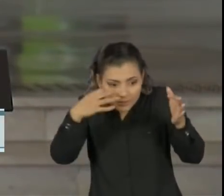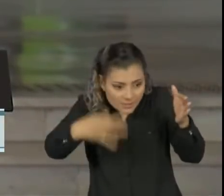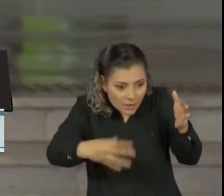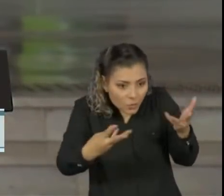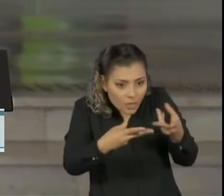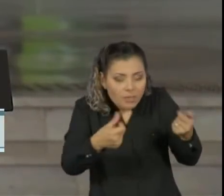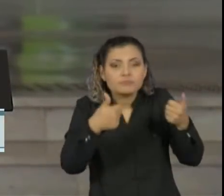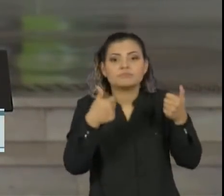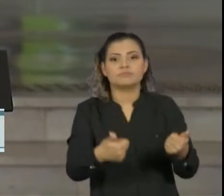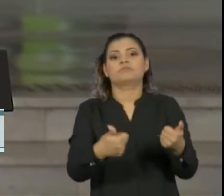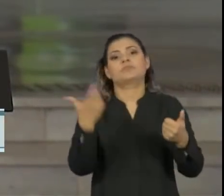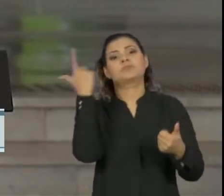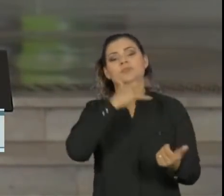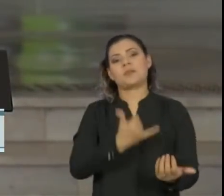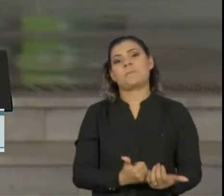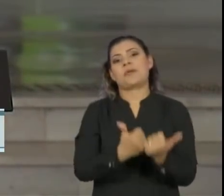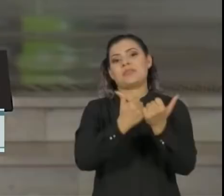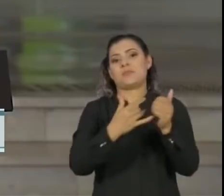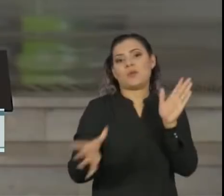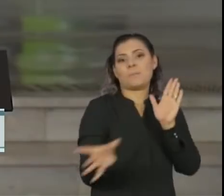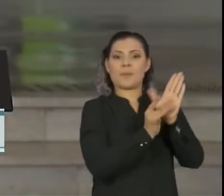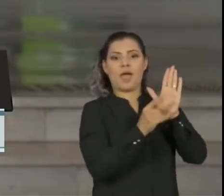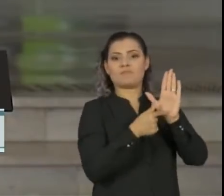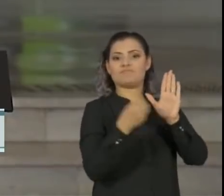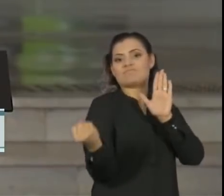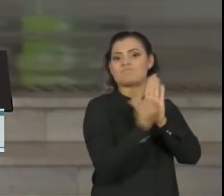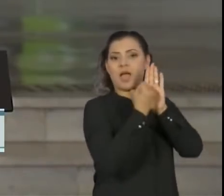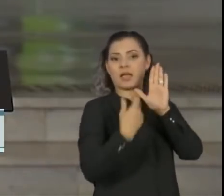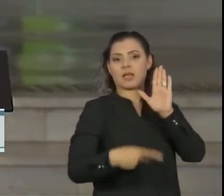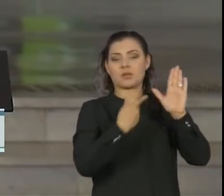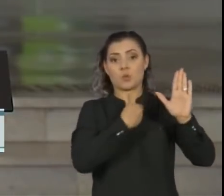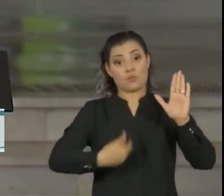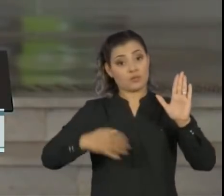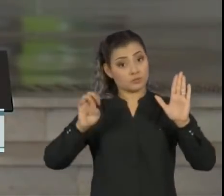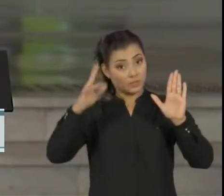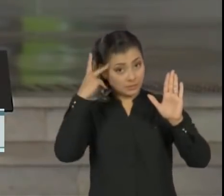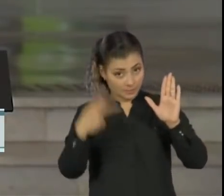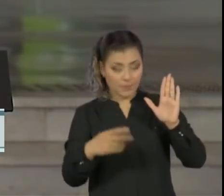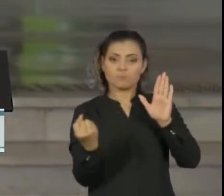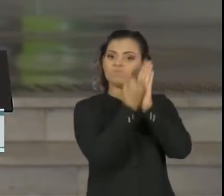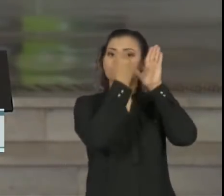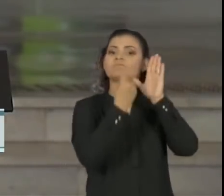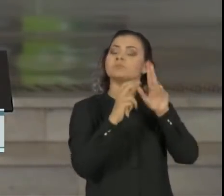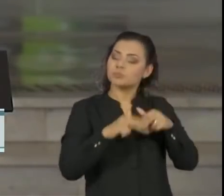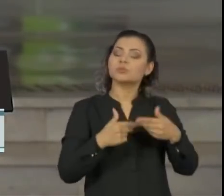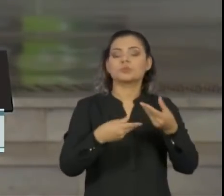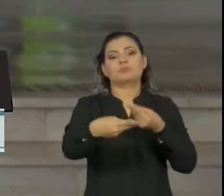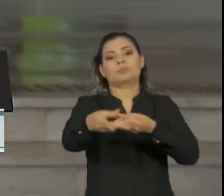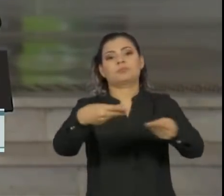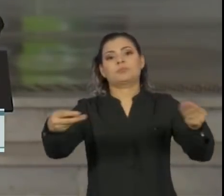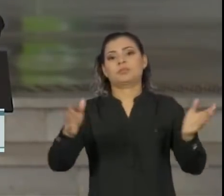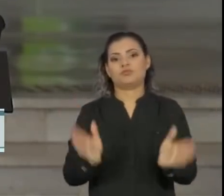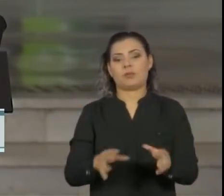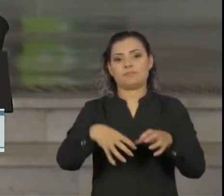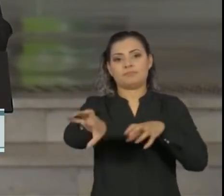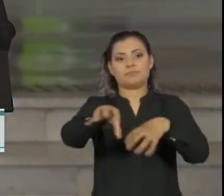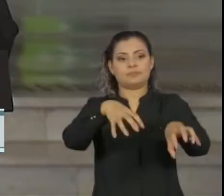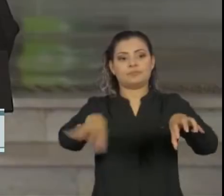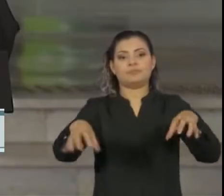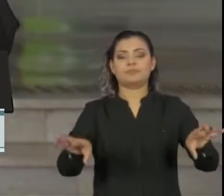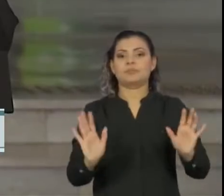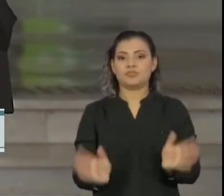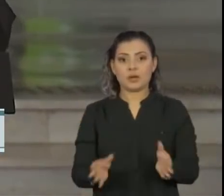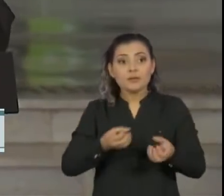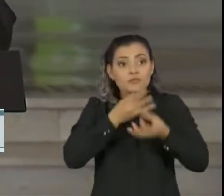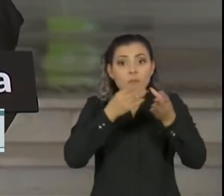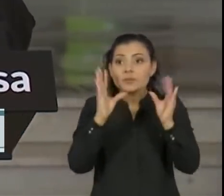colocação do patrimônio e depois serão então remetidos para as unidades. Acho que eram